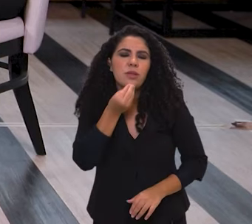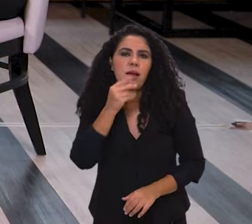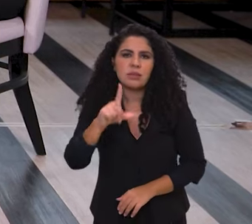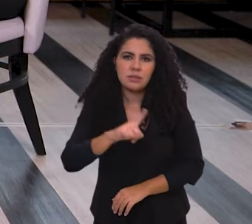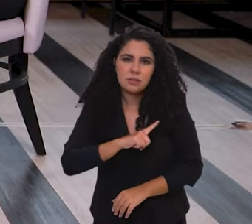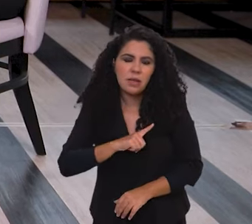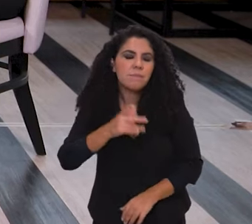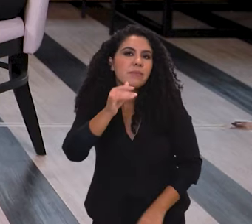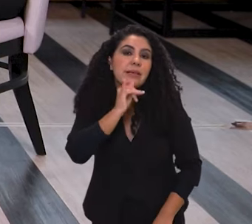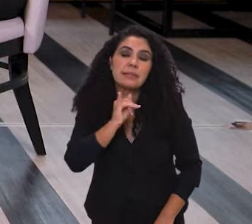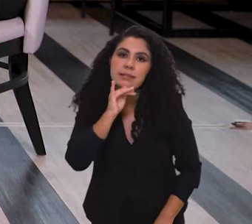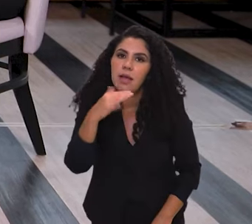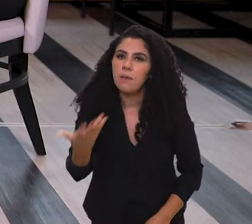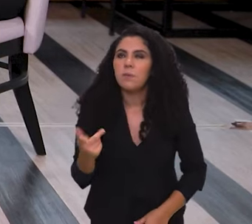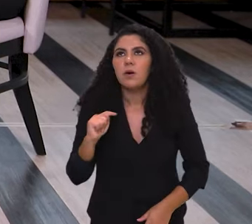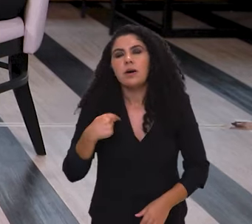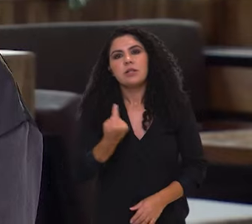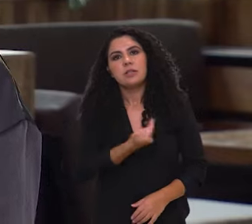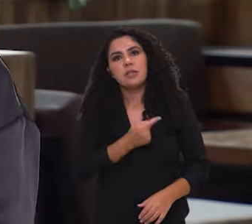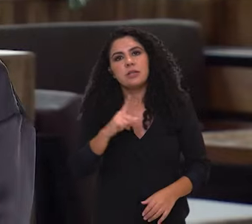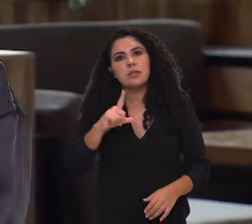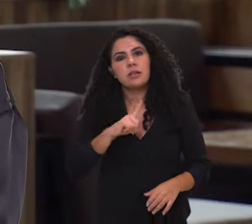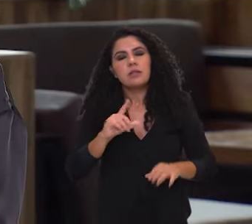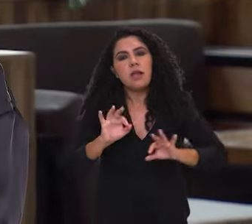isso, né? Por exemplo, nós temos